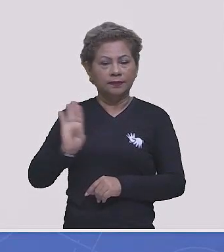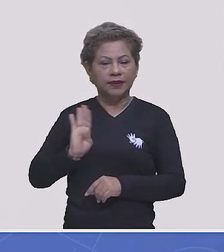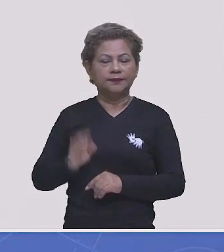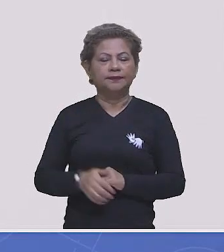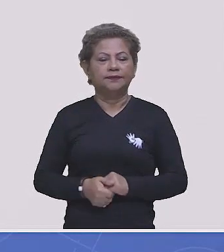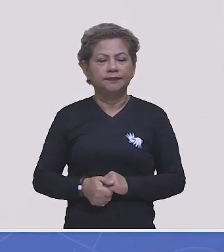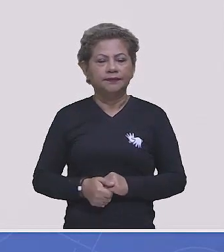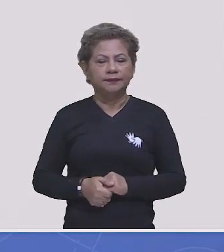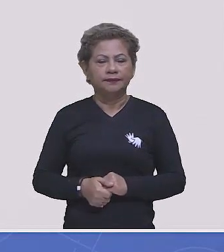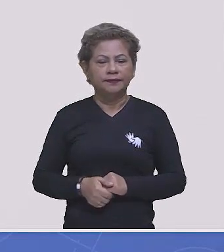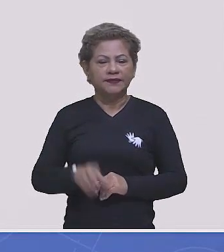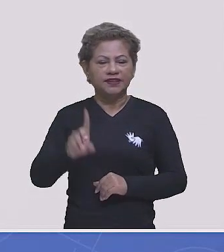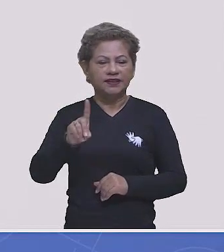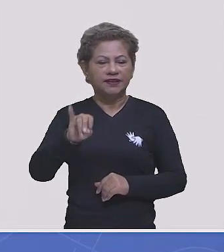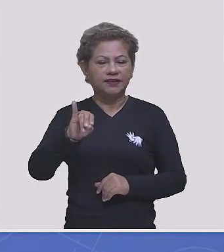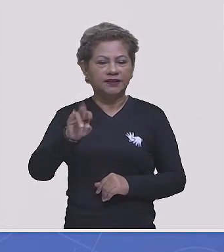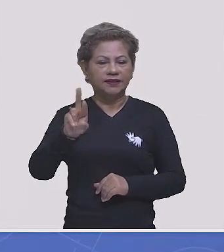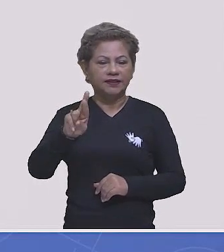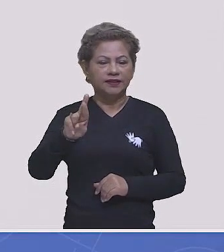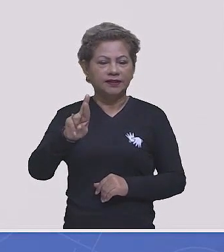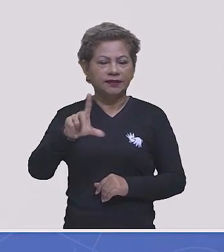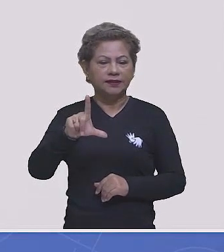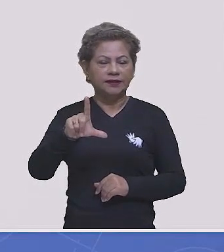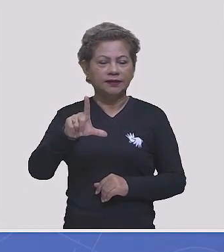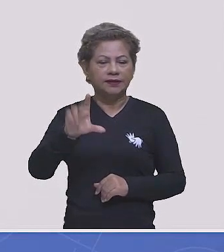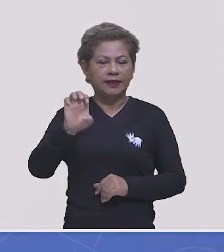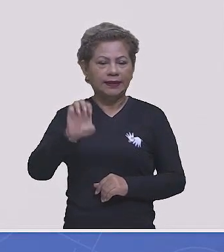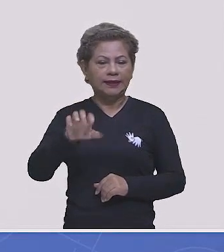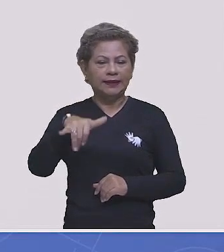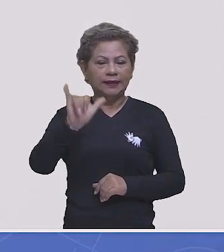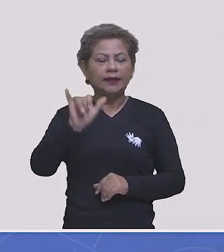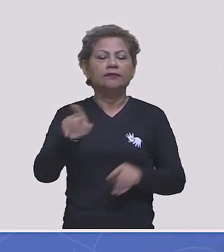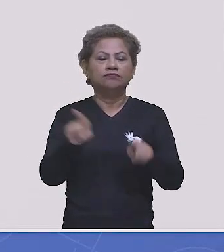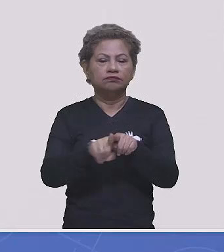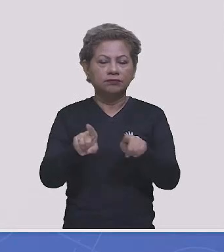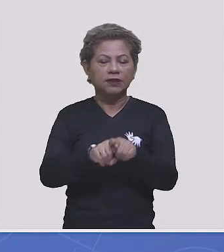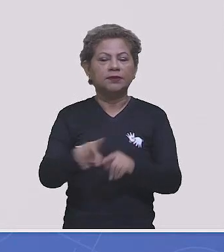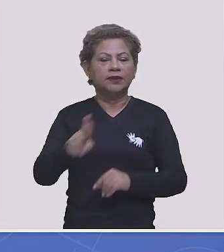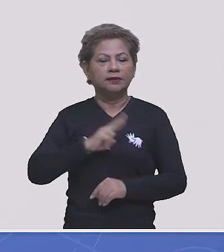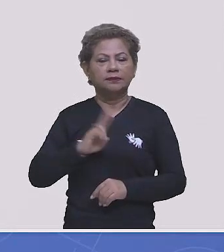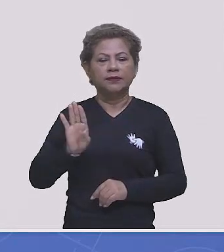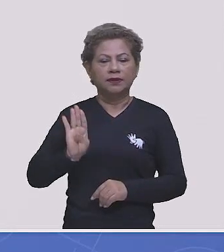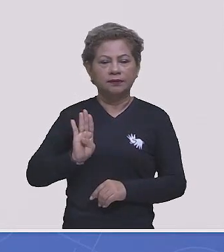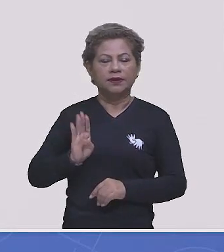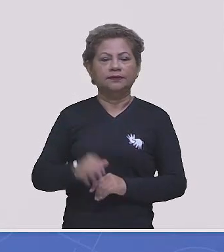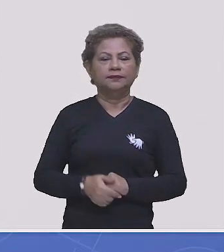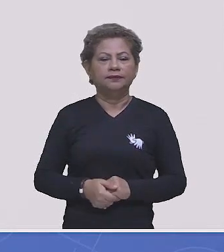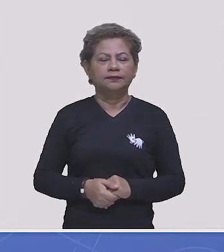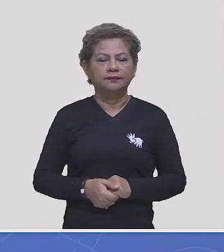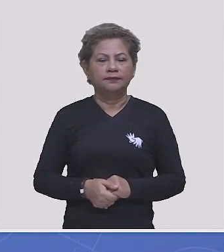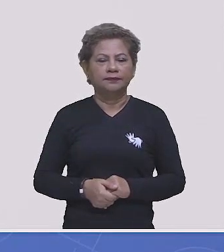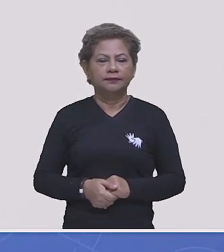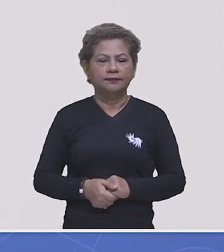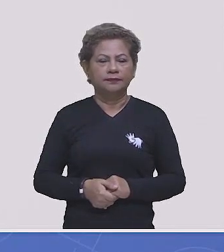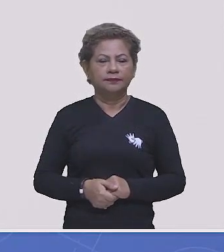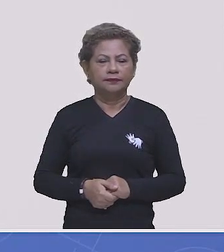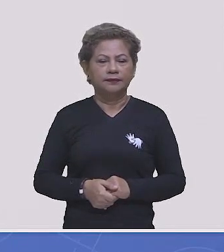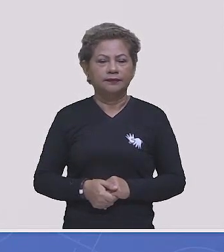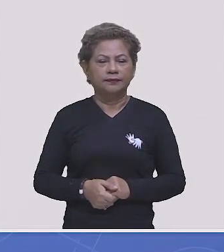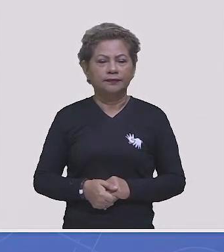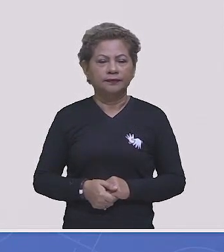A Dirley colocou também que a questão 11, que é a numeração da questão de artes, é a letra B. Então, vamos ver qual